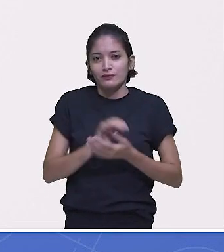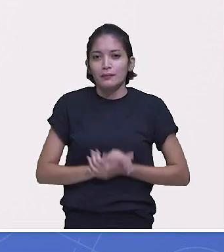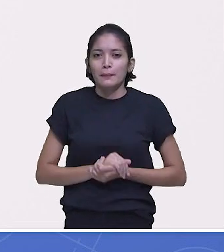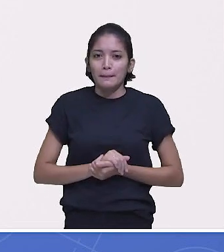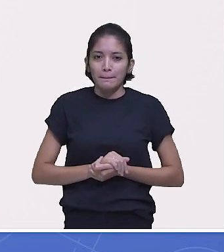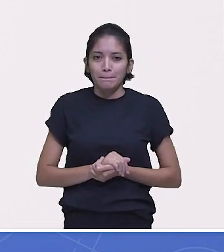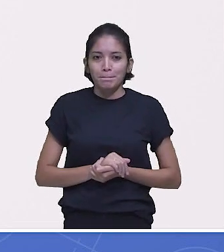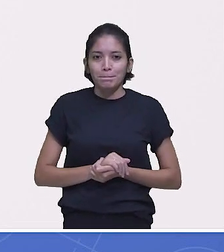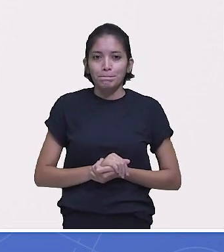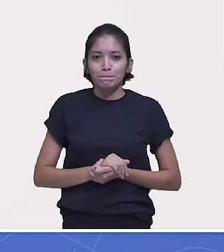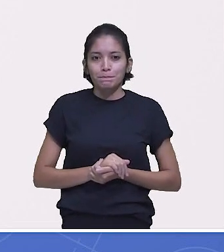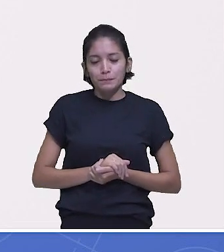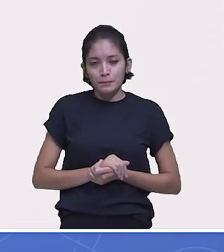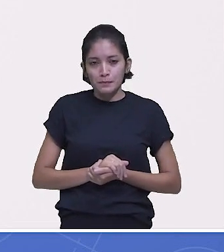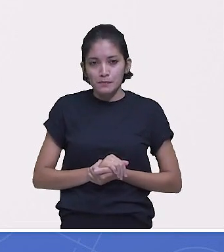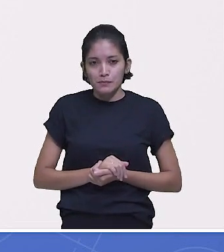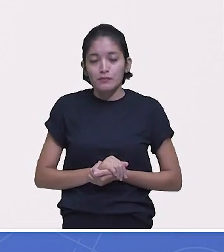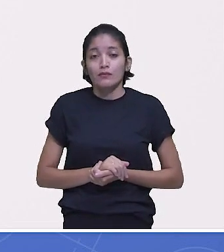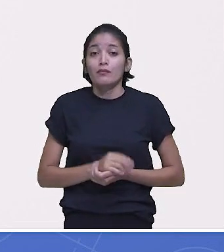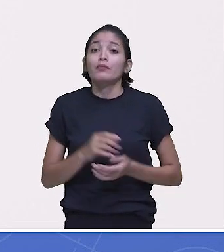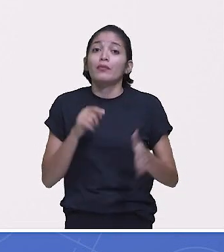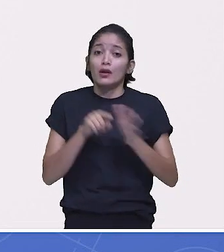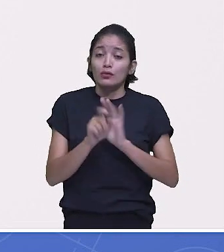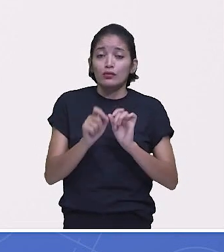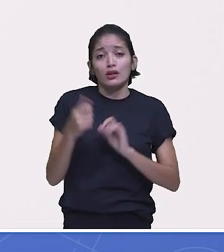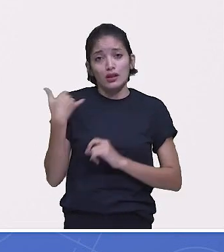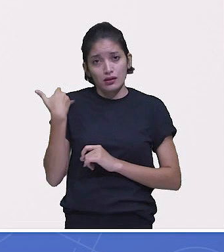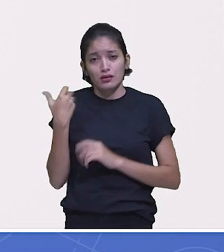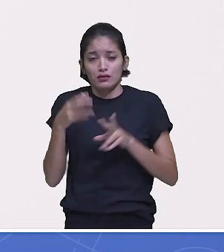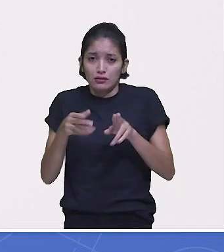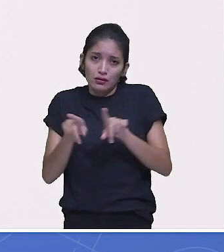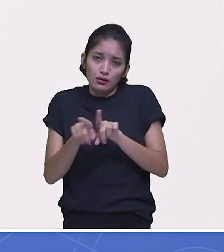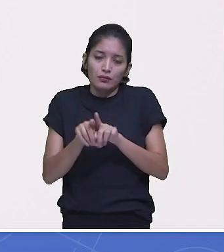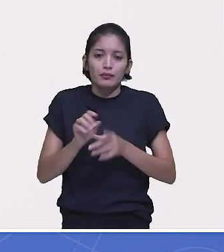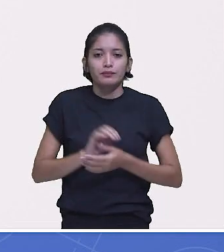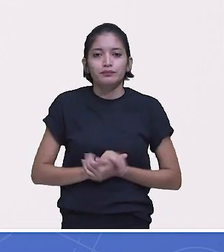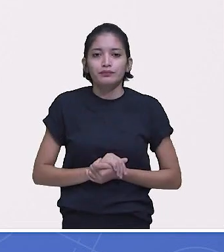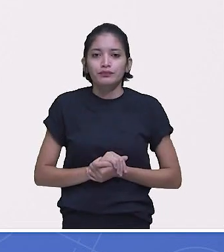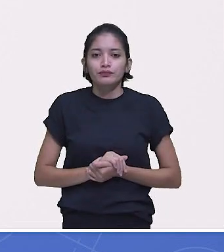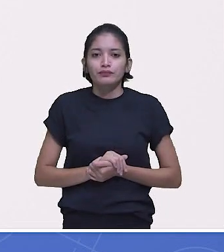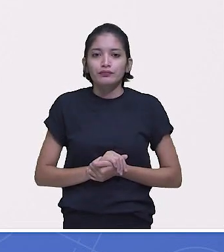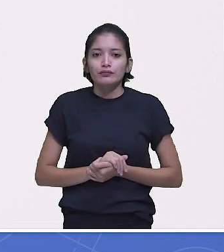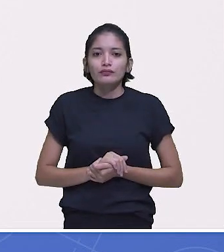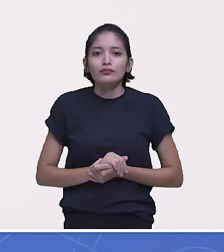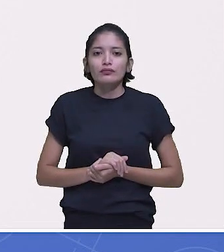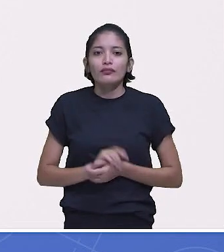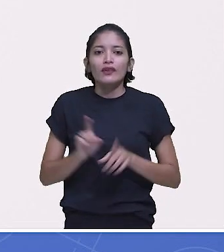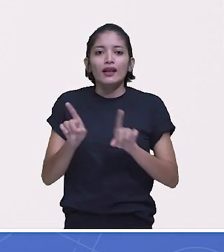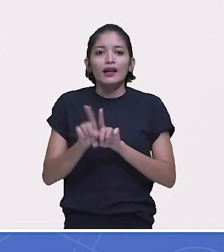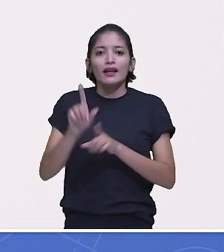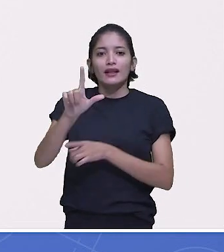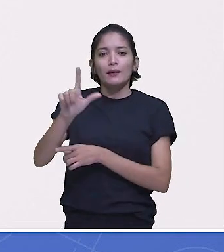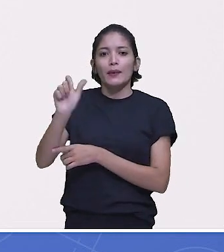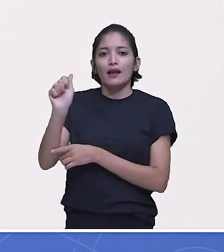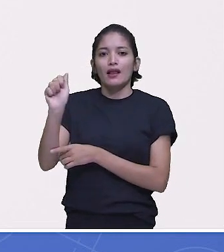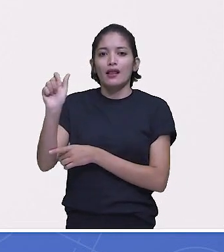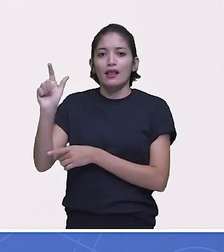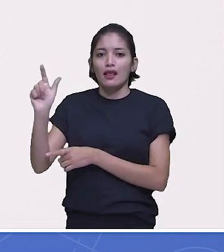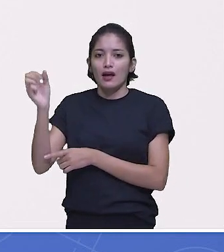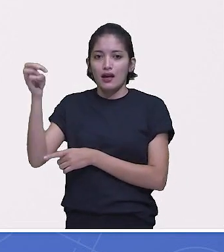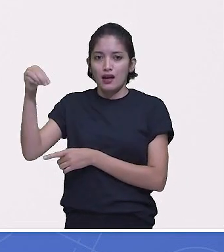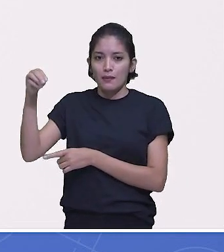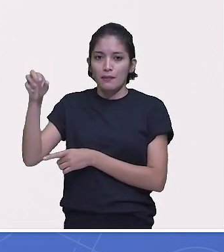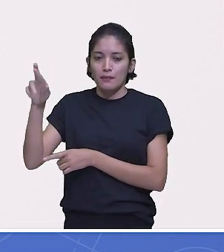Tá certo? O como é para perguntar a idade. E o donde, ele sempre se refere ao lugar,